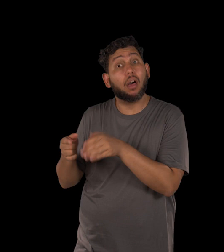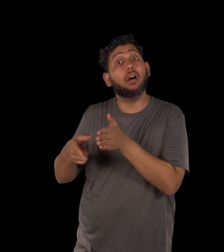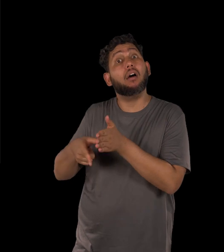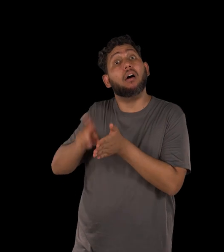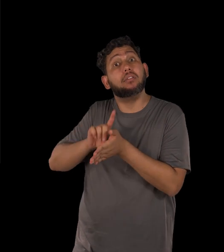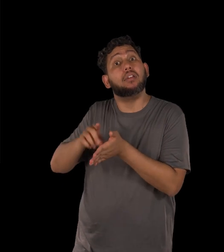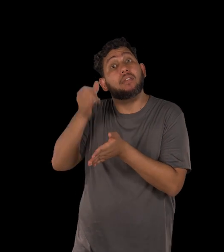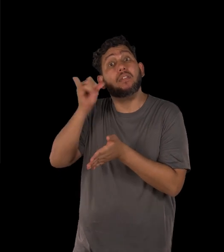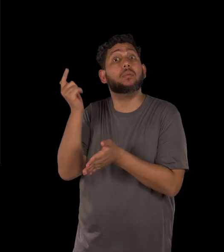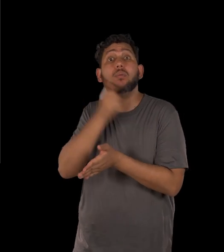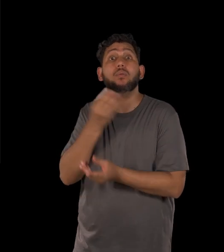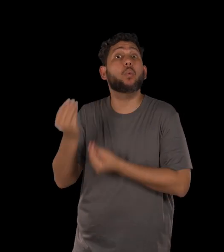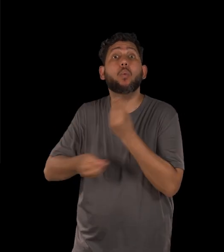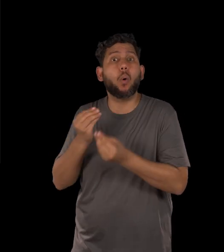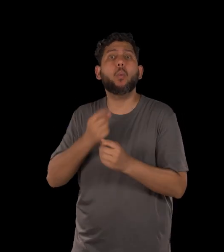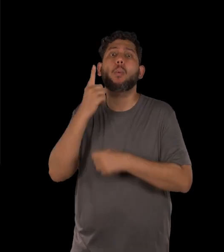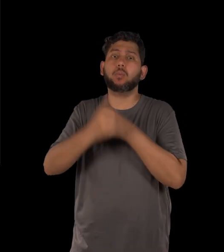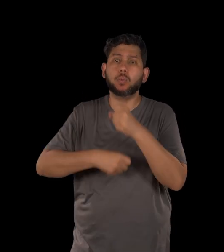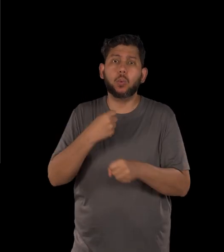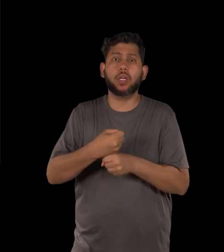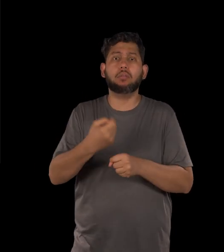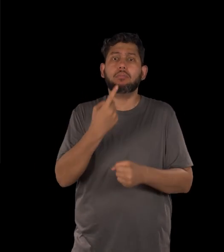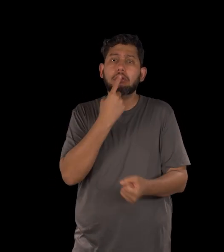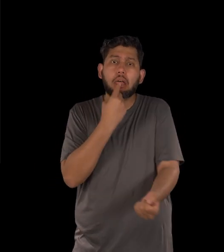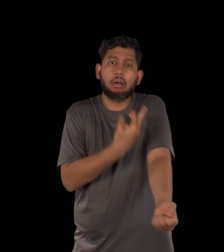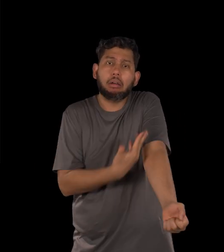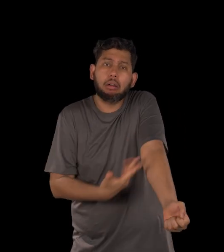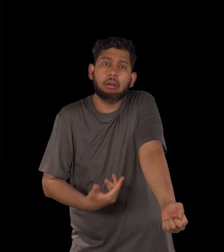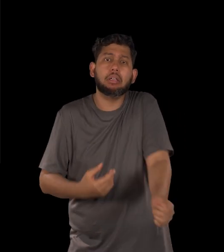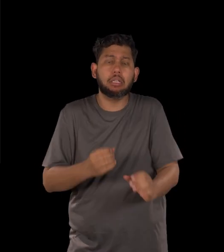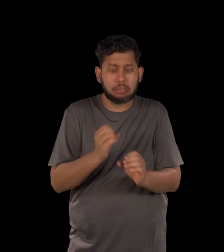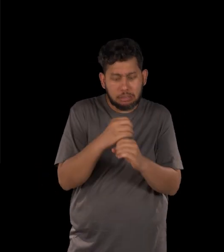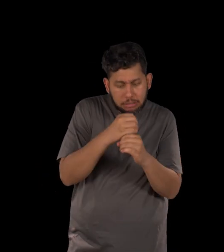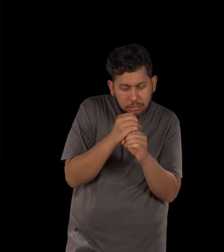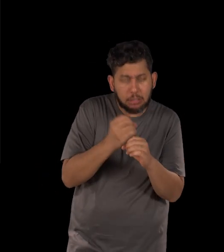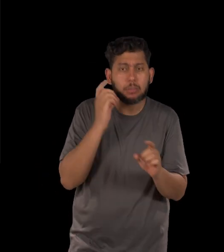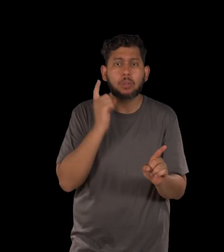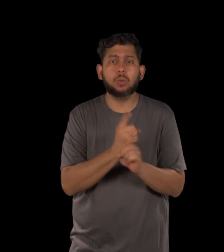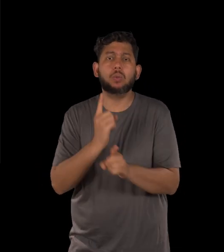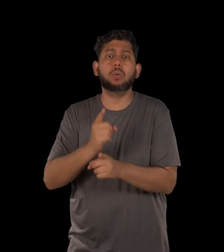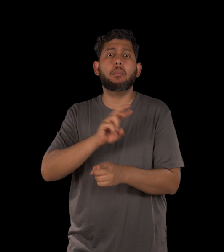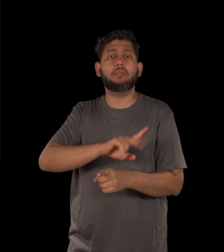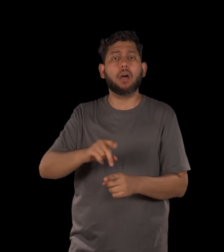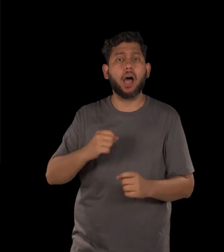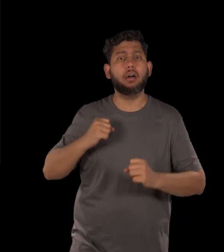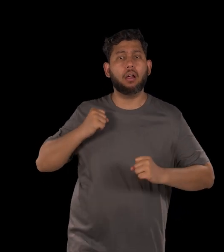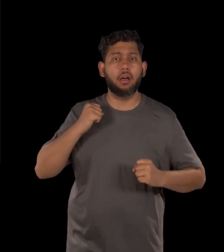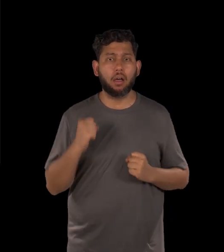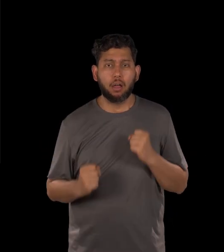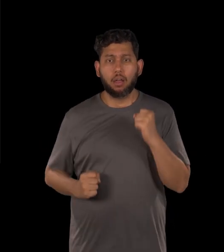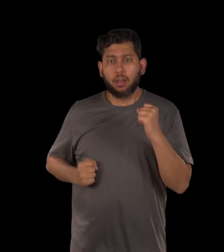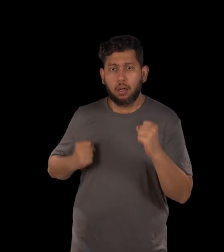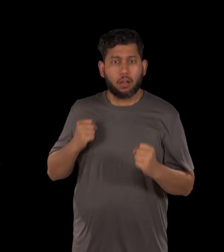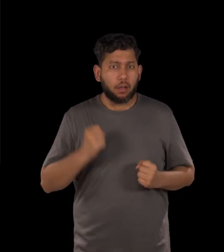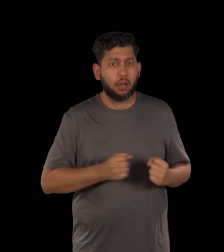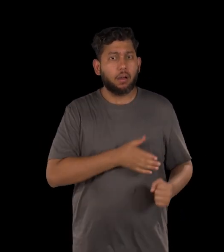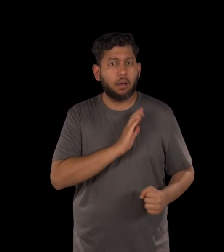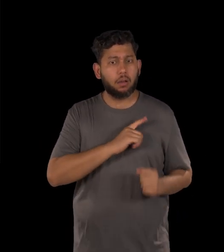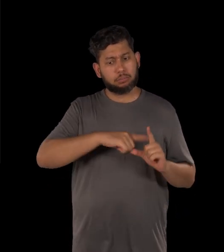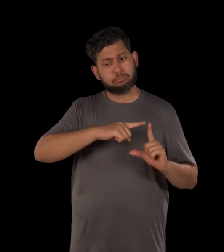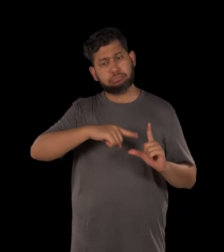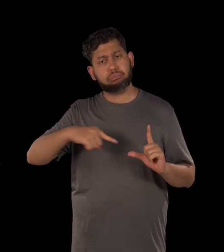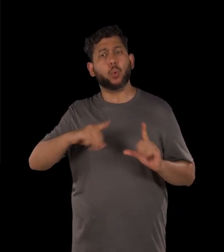anual, que inclui exames de sangue e outros exames realizados por meio de aparelhos específicos. Hábitos